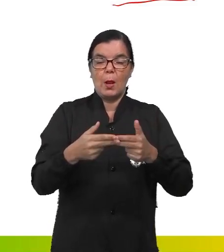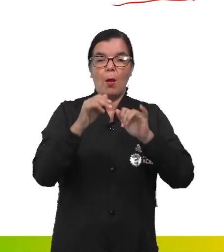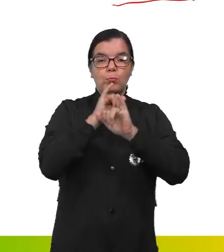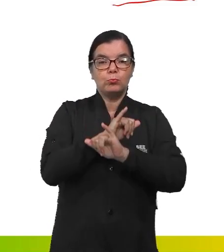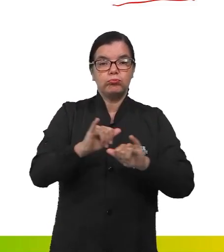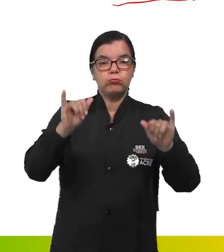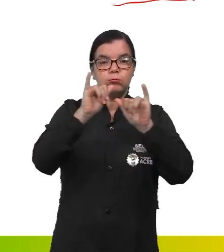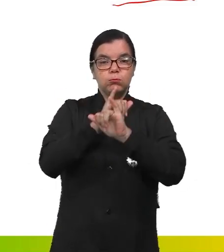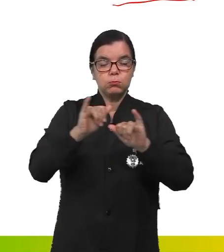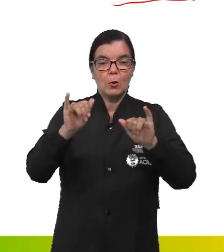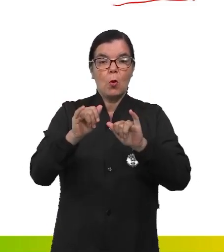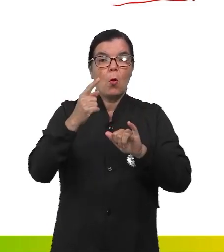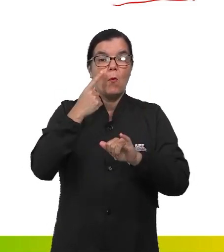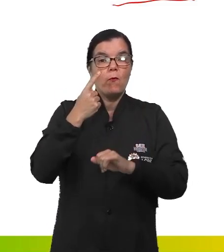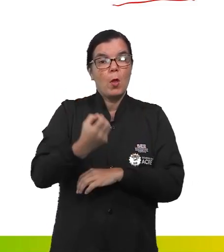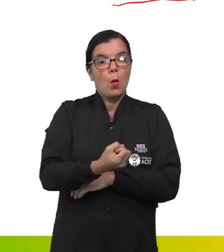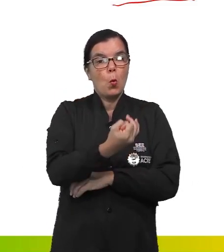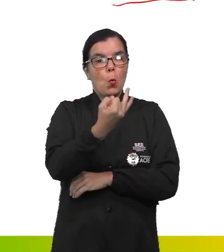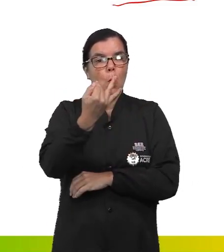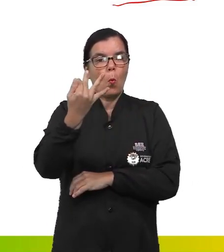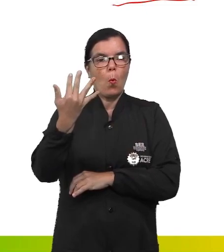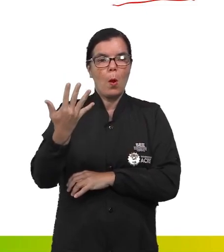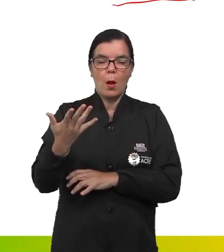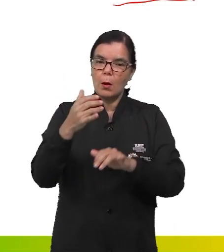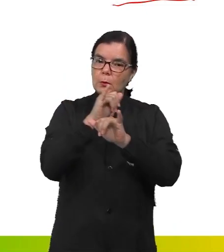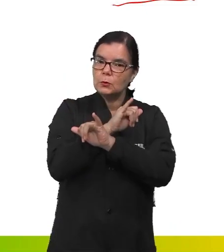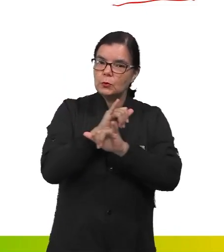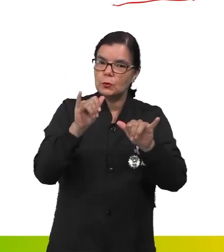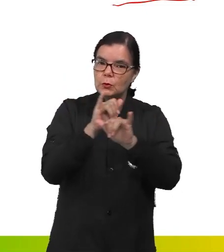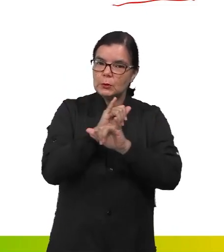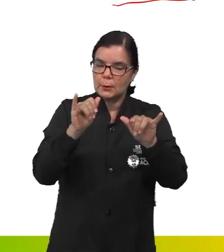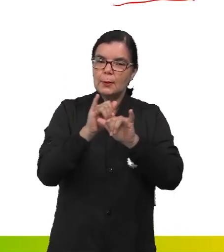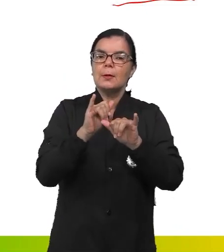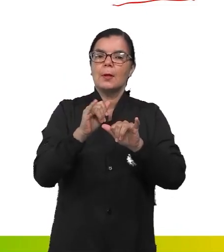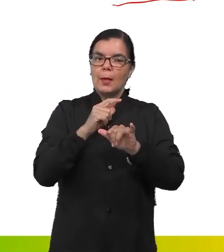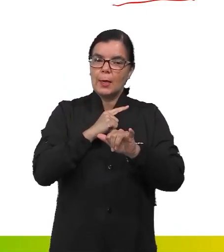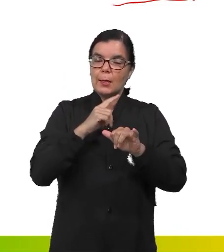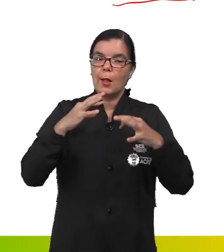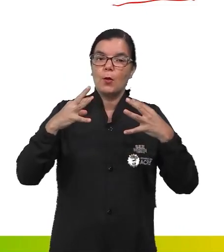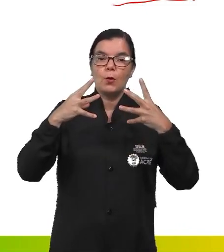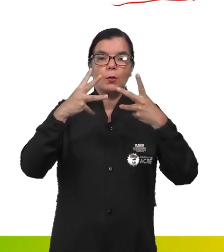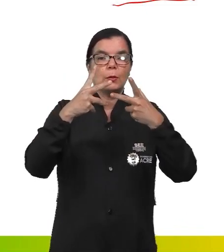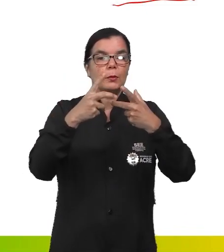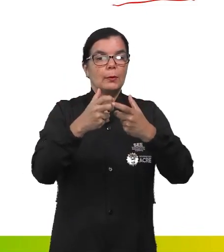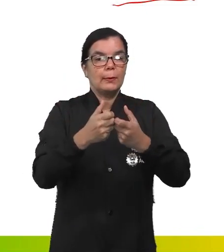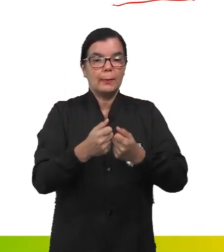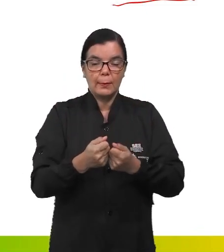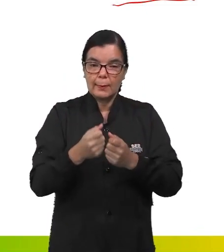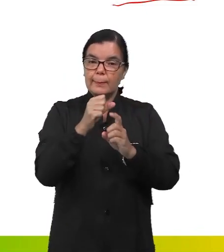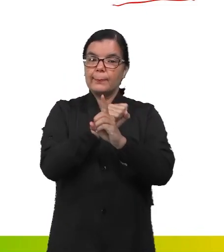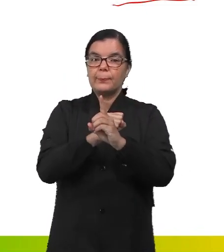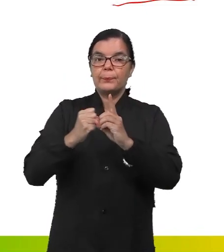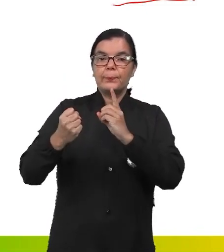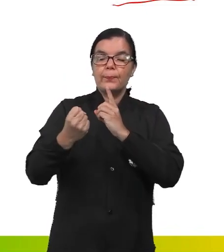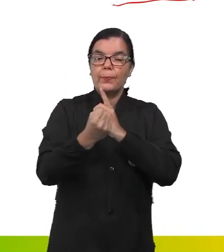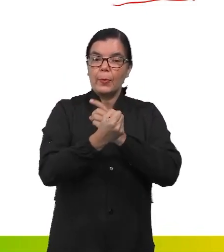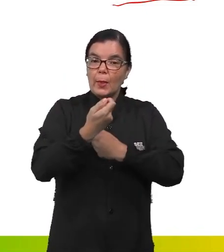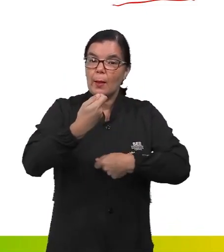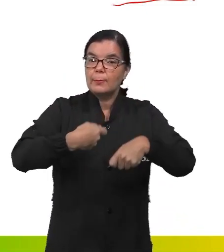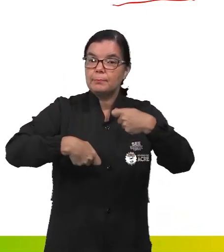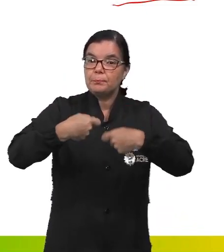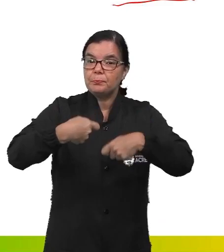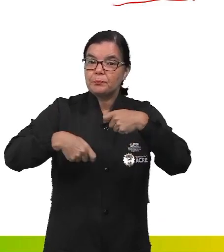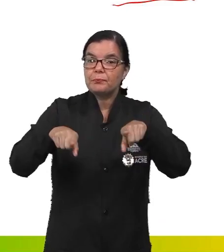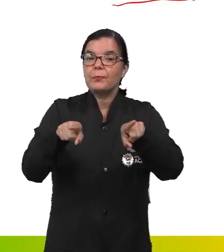propaganda. Olha a quantidade de propaganda que envolve aqui toda uma questão social, política e